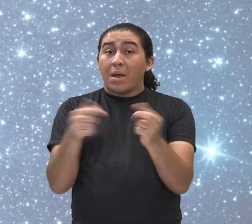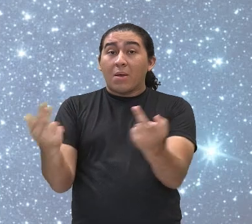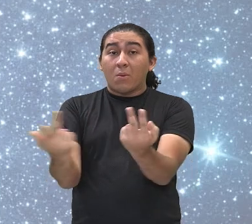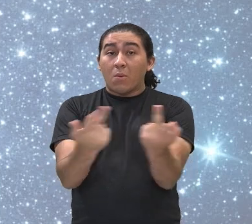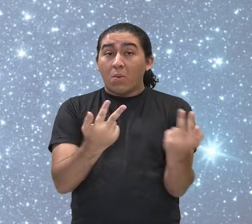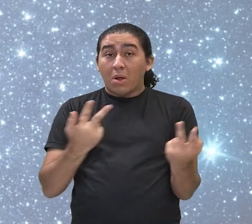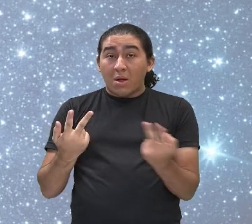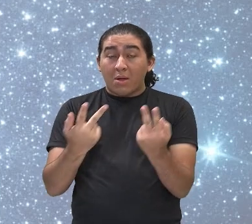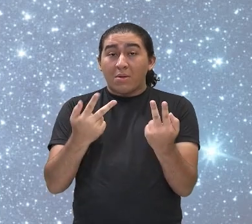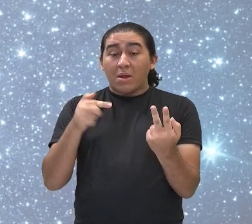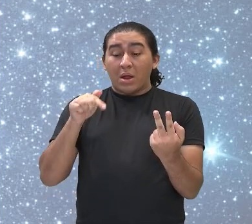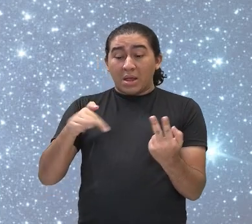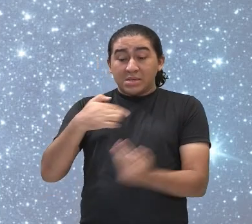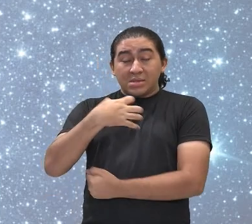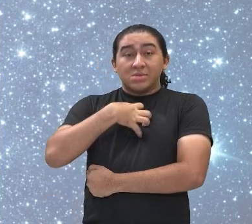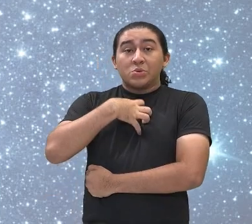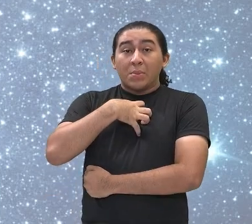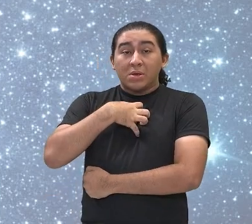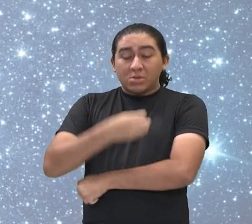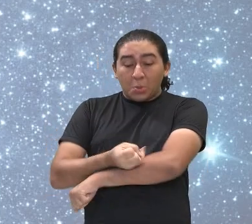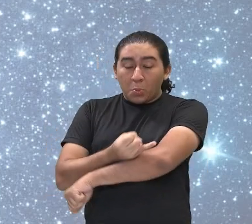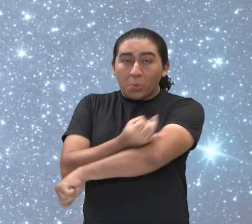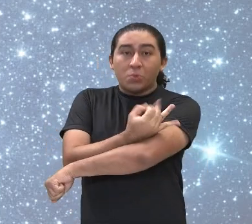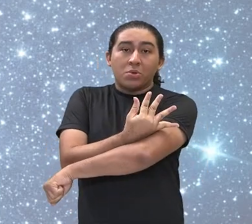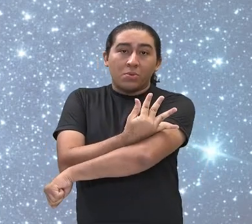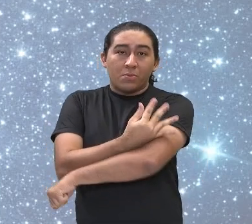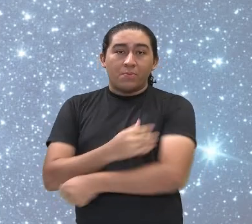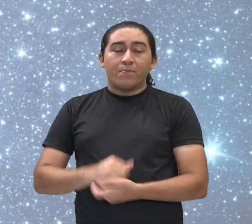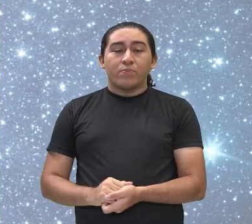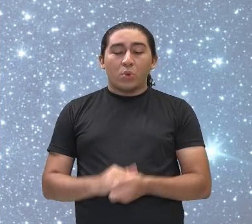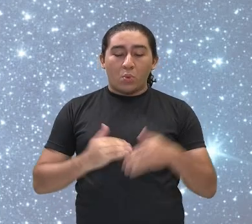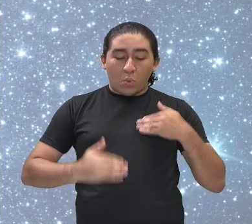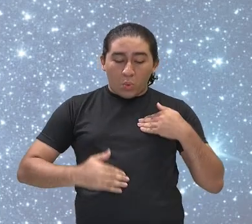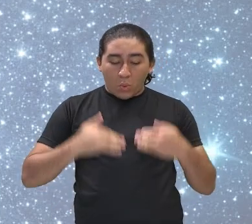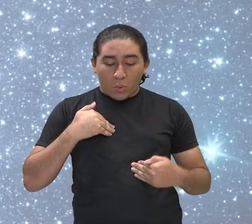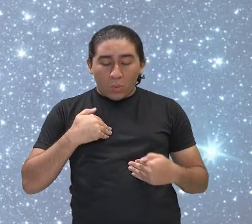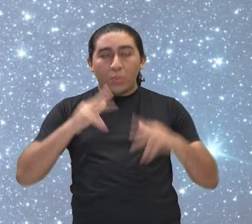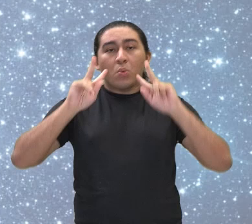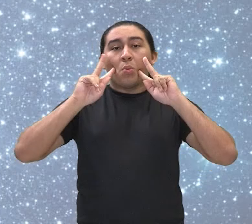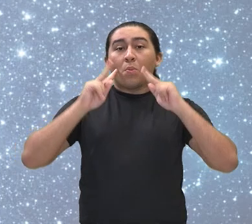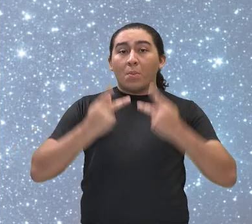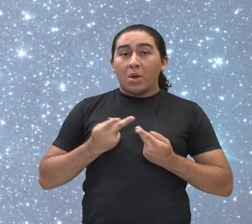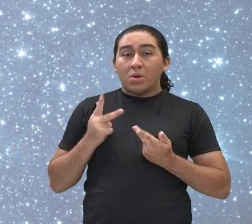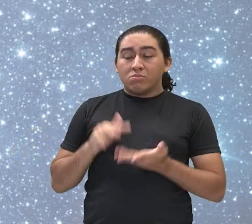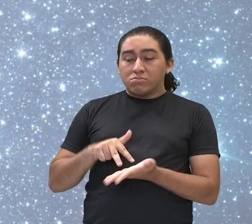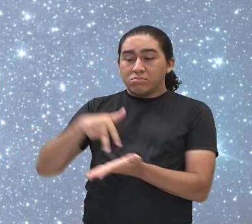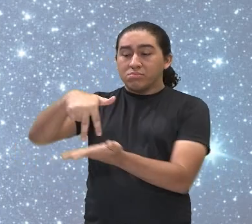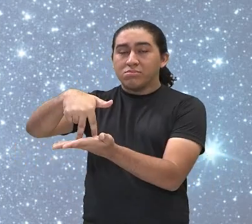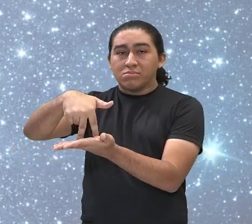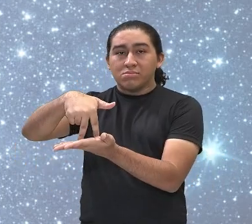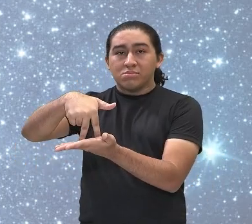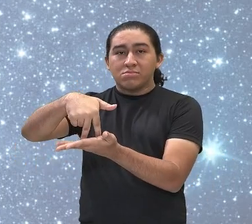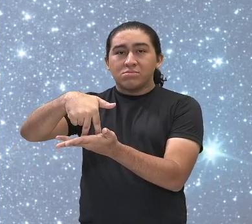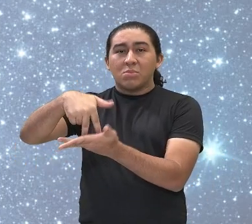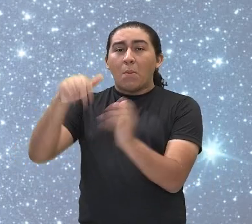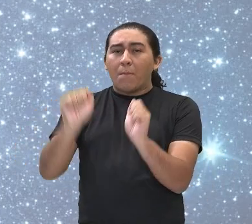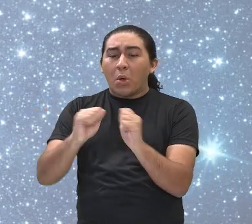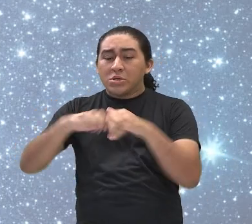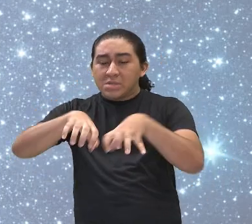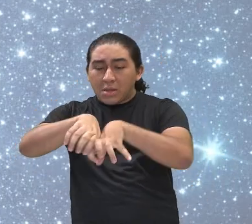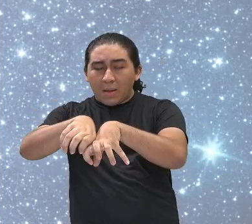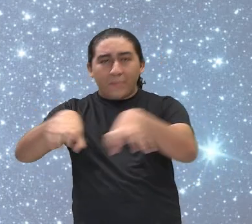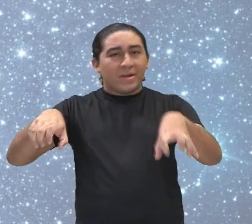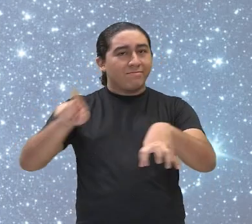essa energia. Então, o corpo, o homem, são indissociáveis. E assim a